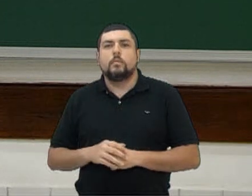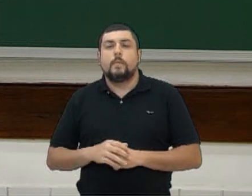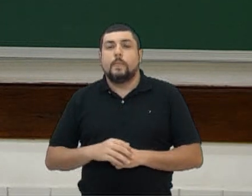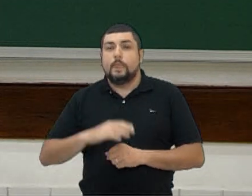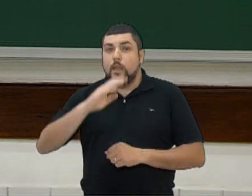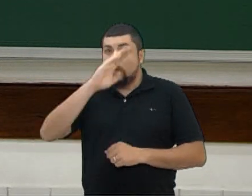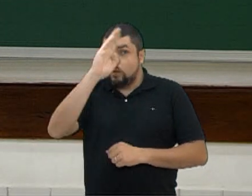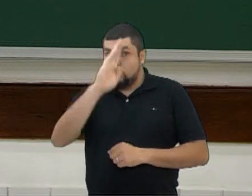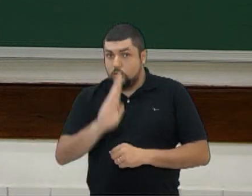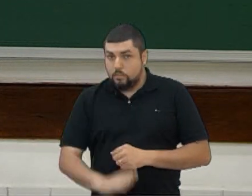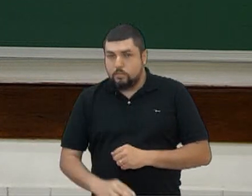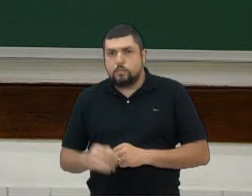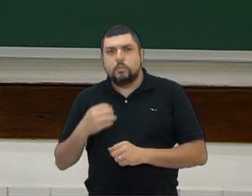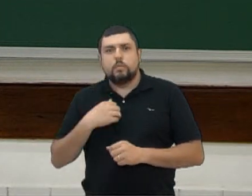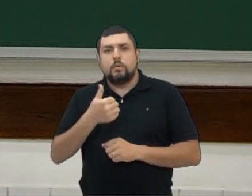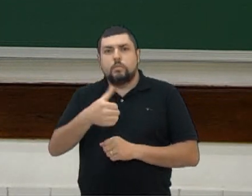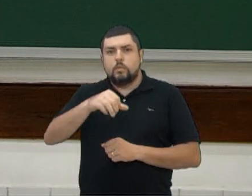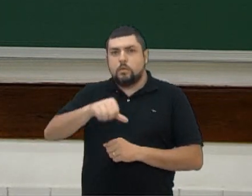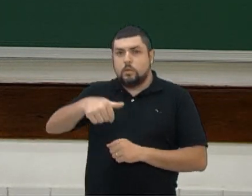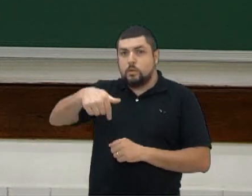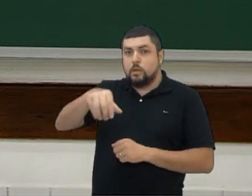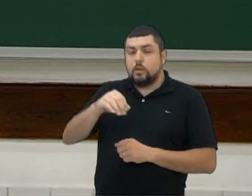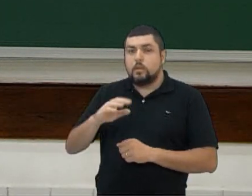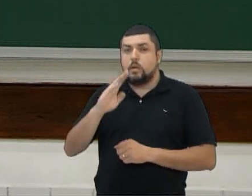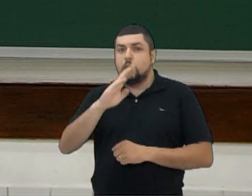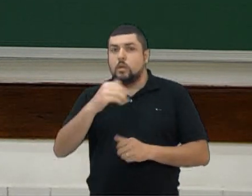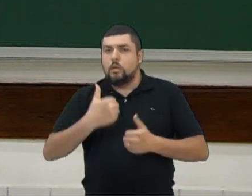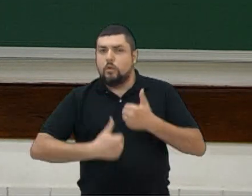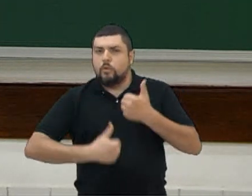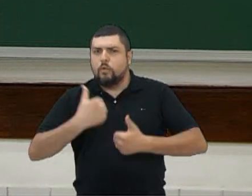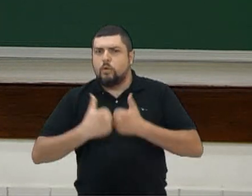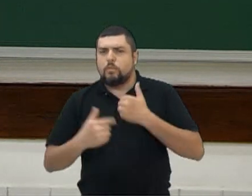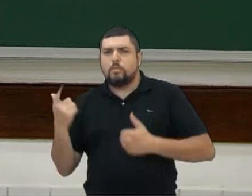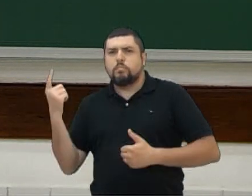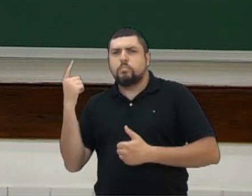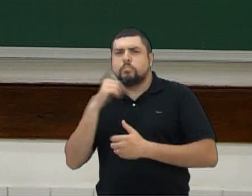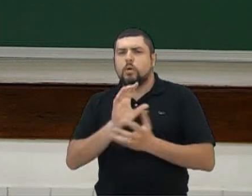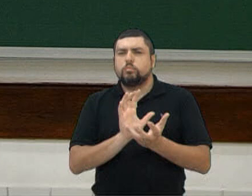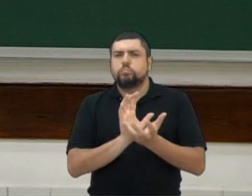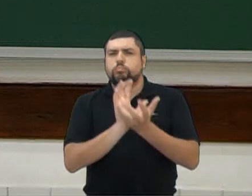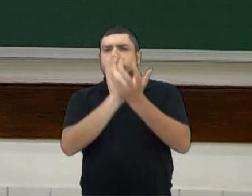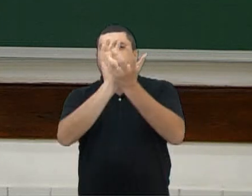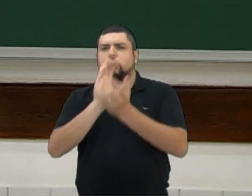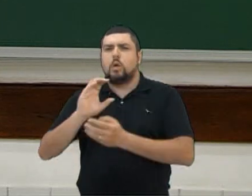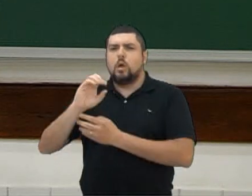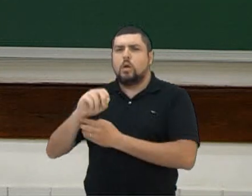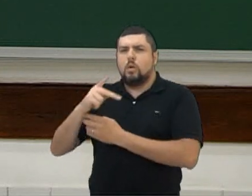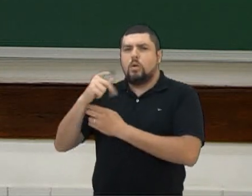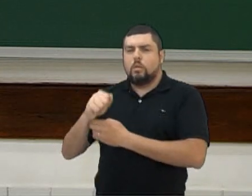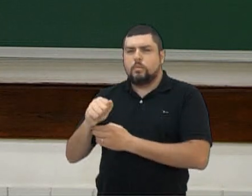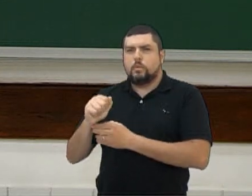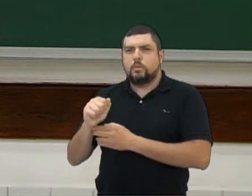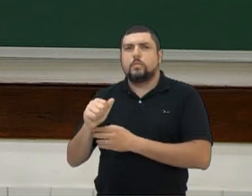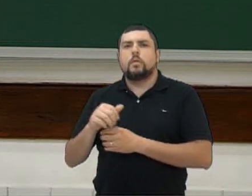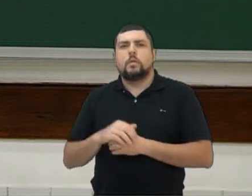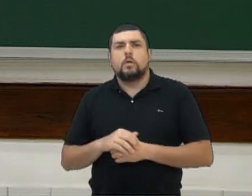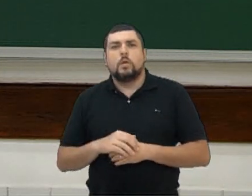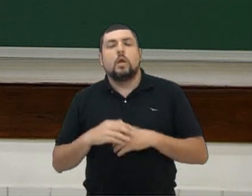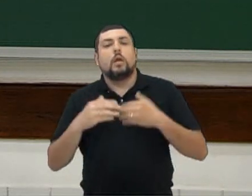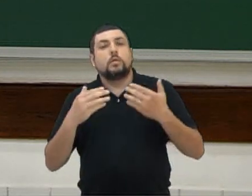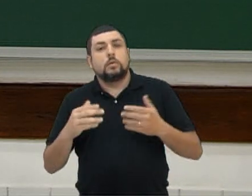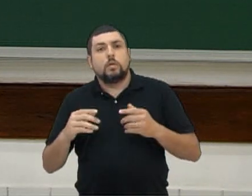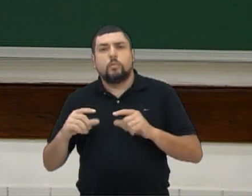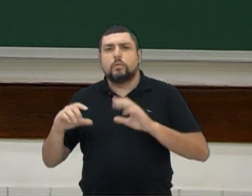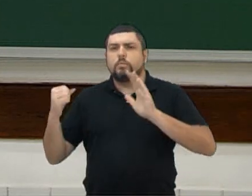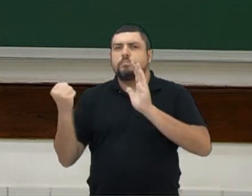primeira seleção tricampeão do mundo. E é nesse espírito que vai se criar o slogan Brasil, ame-o